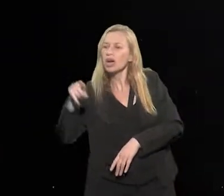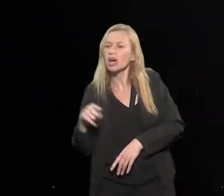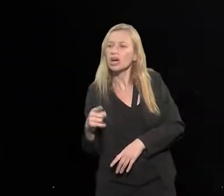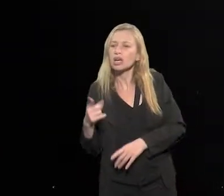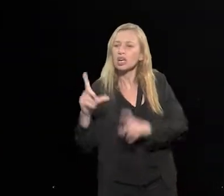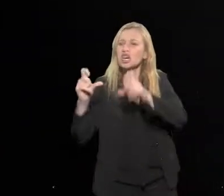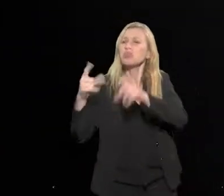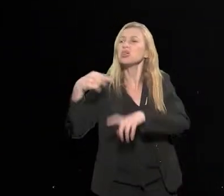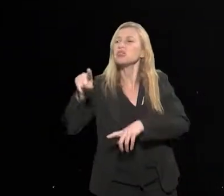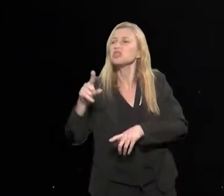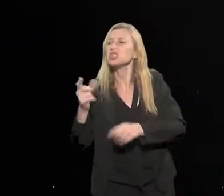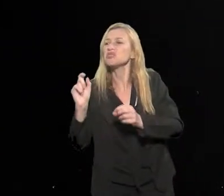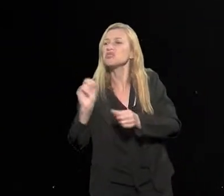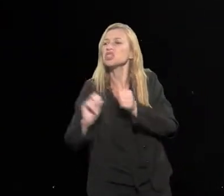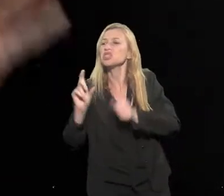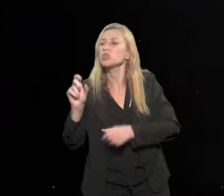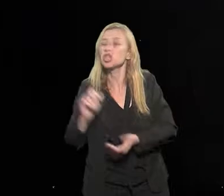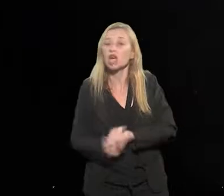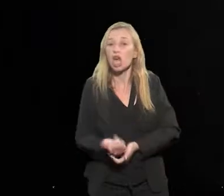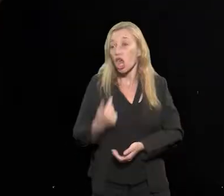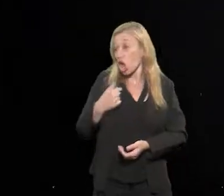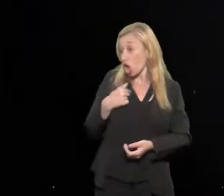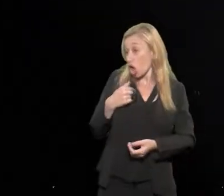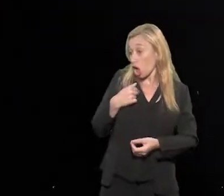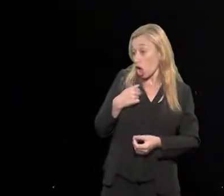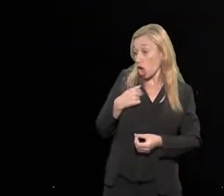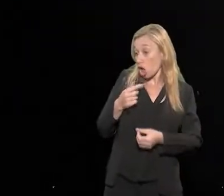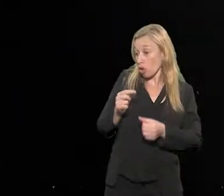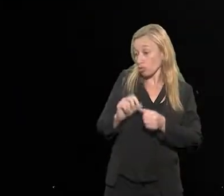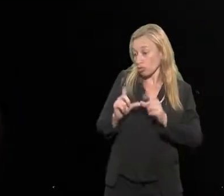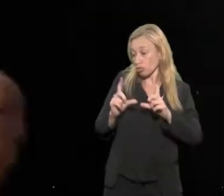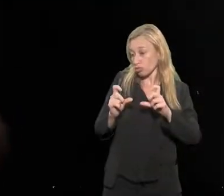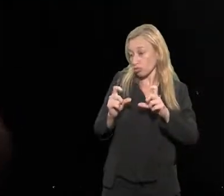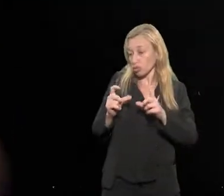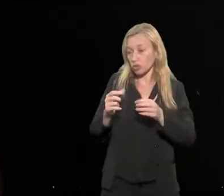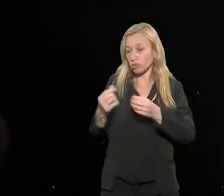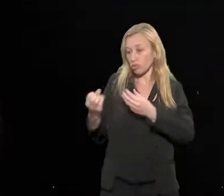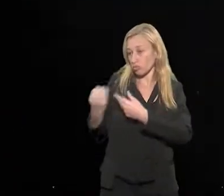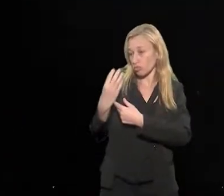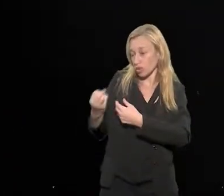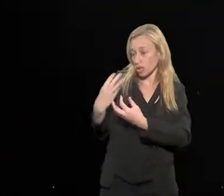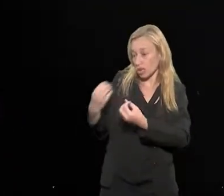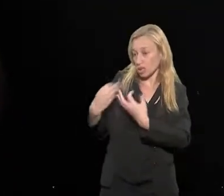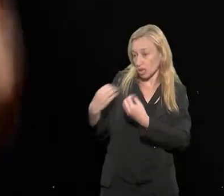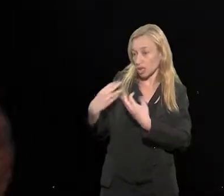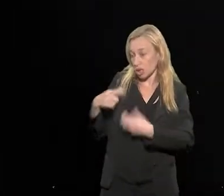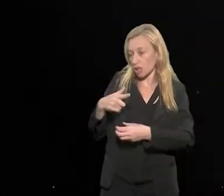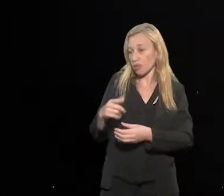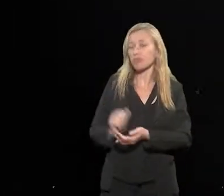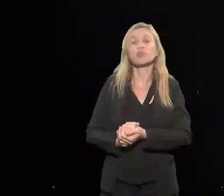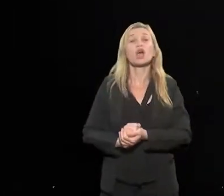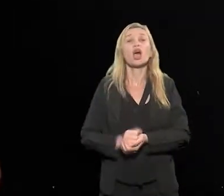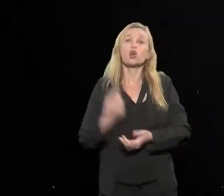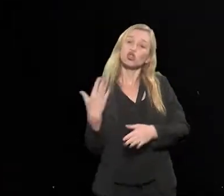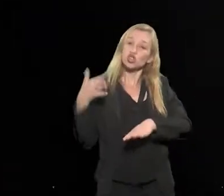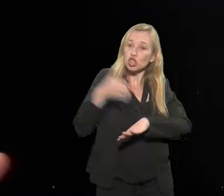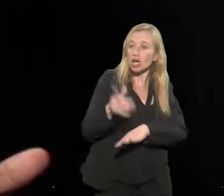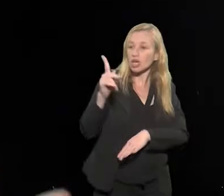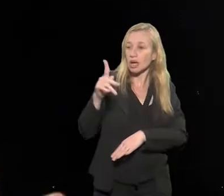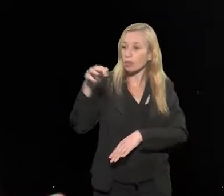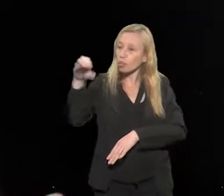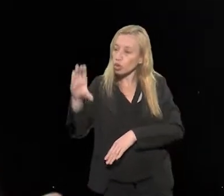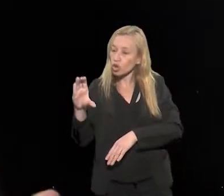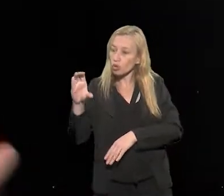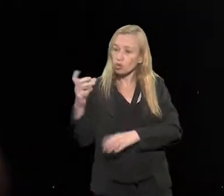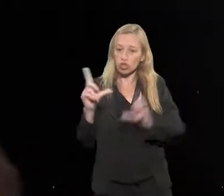cara, câmera essa daí, o que você está fazendo aí? Eu falei, não, registro meu aqui e tal. Ele me deu umas instruções lá também, e eu fiz. Quando eu cheguei na PUC